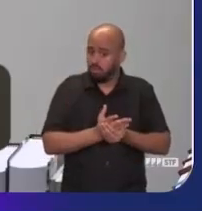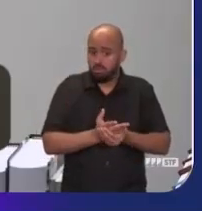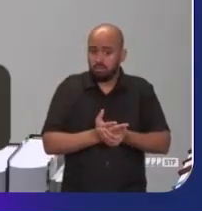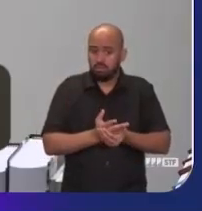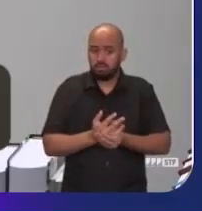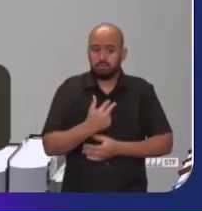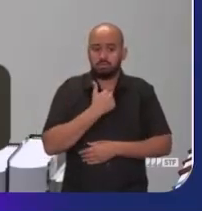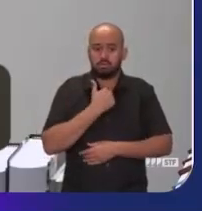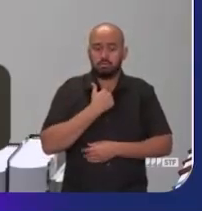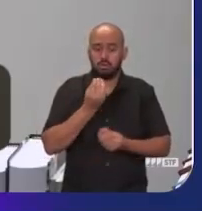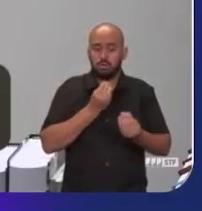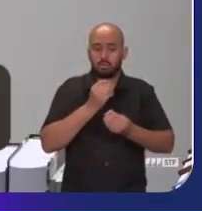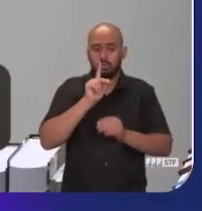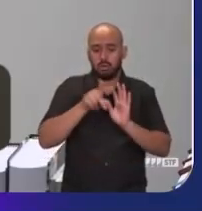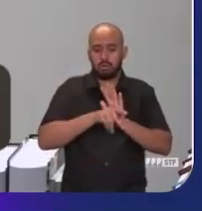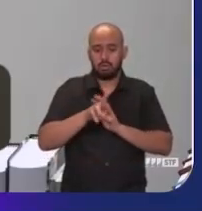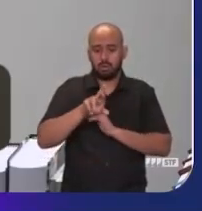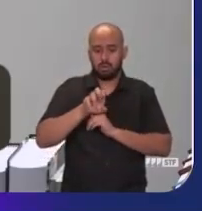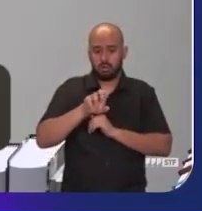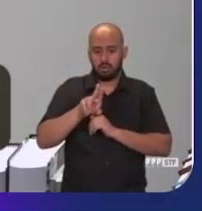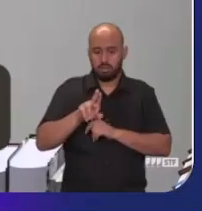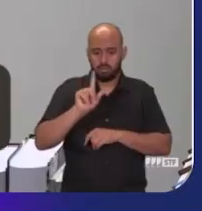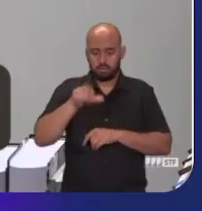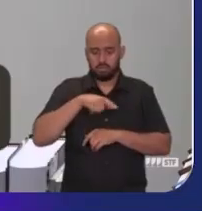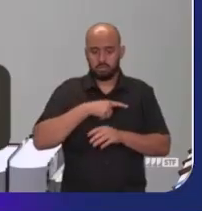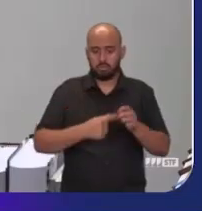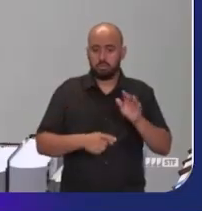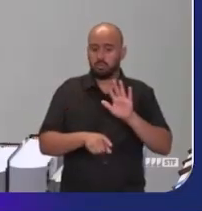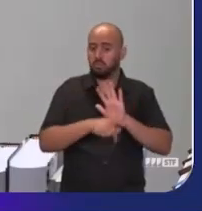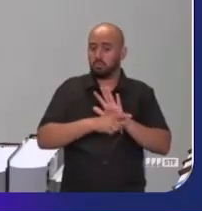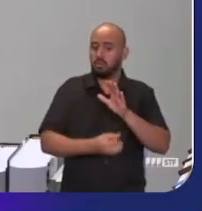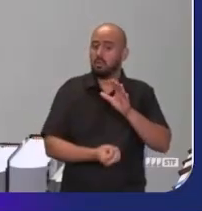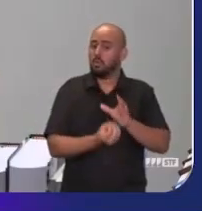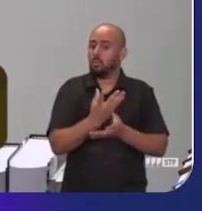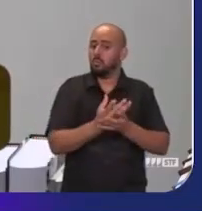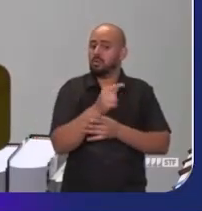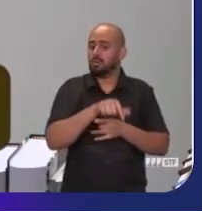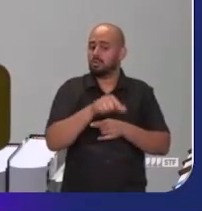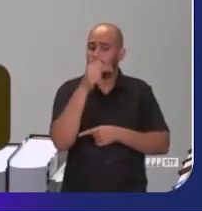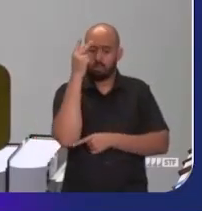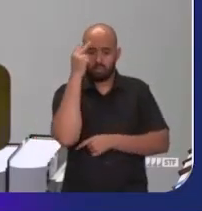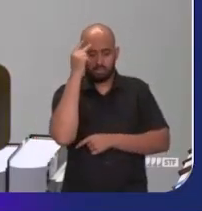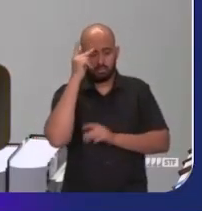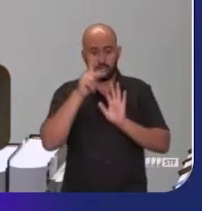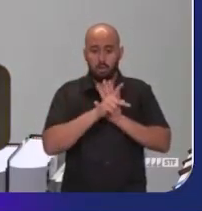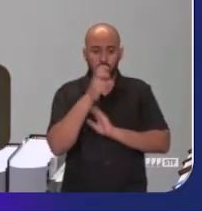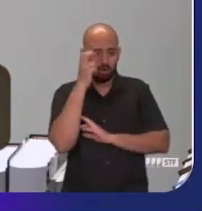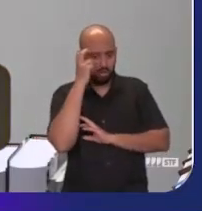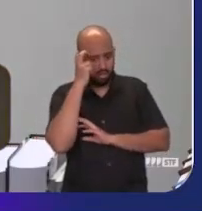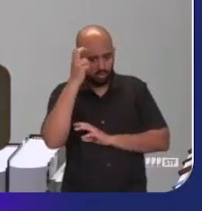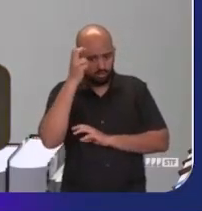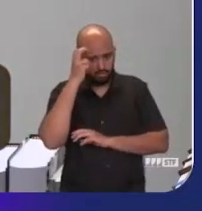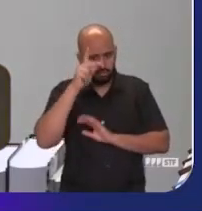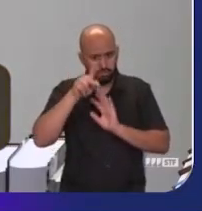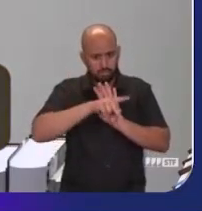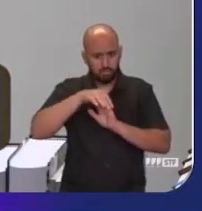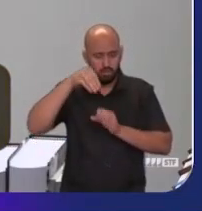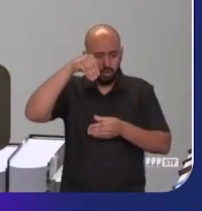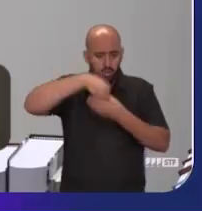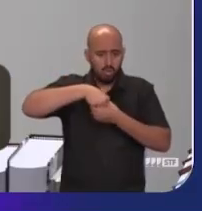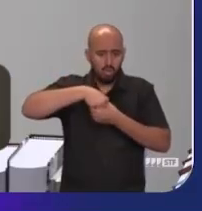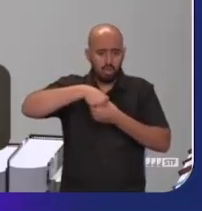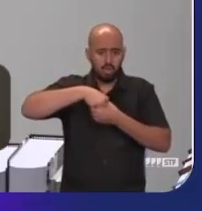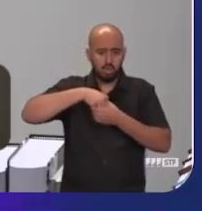quis o réu, como produto de atividade normal e esperada da inteligência do Exército. O documento traçava